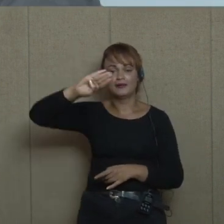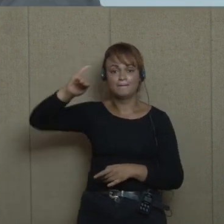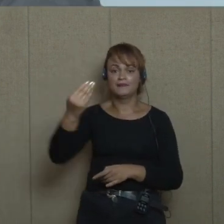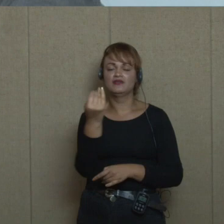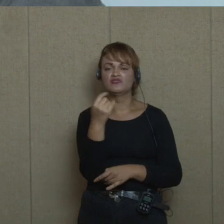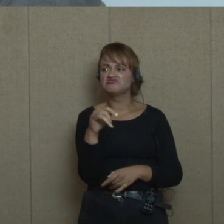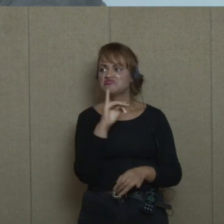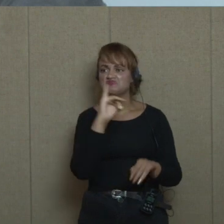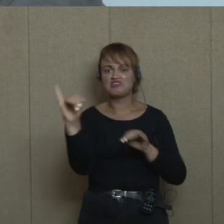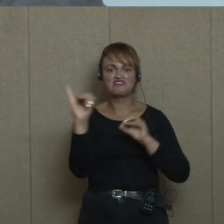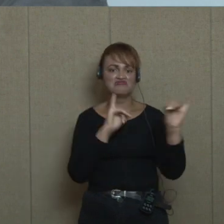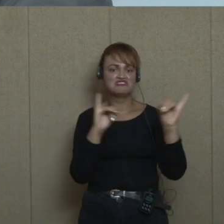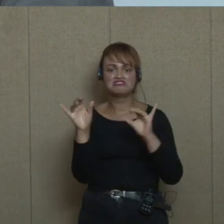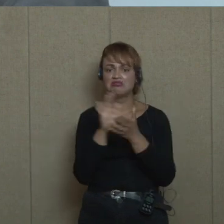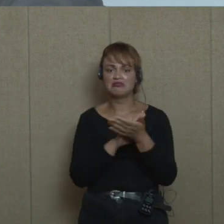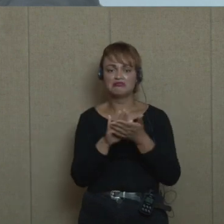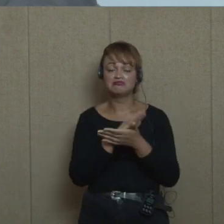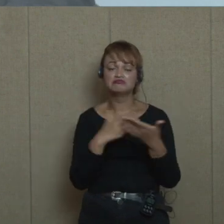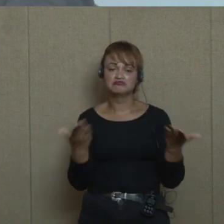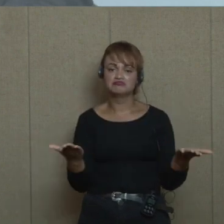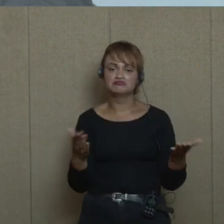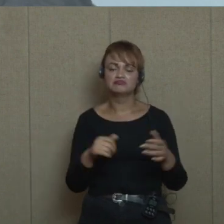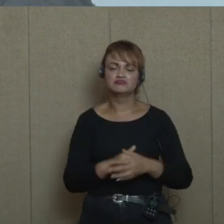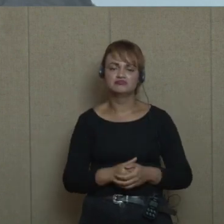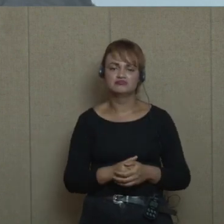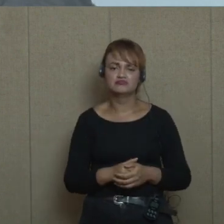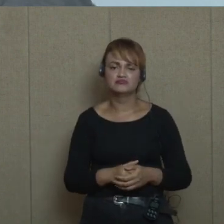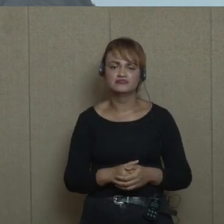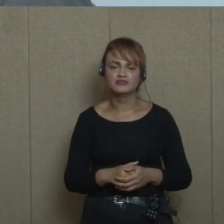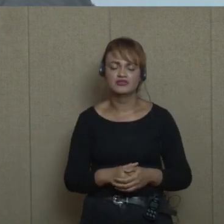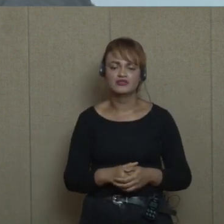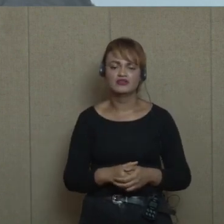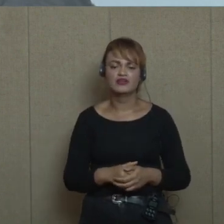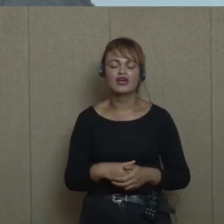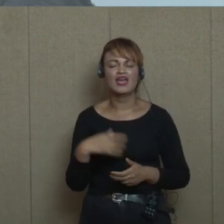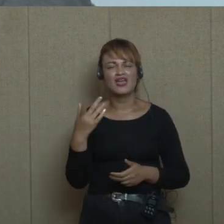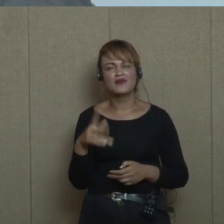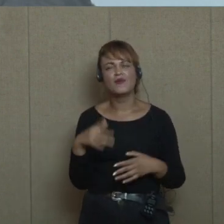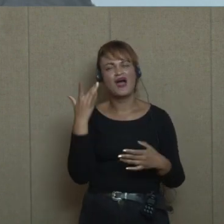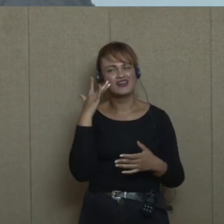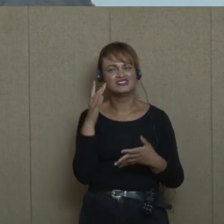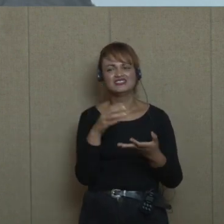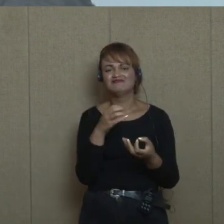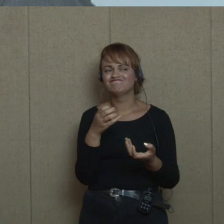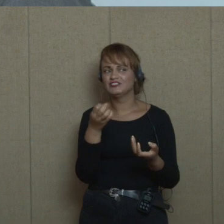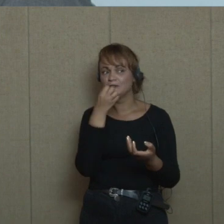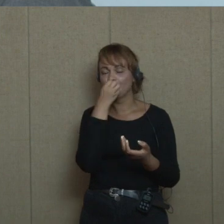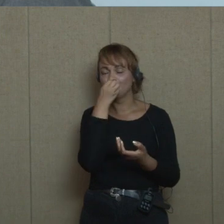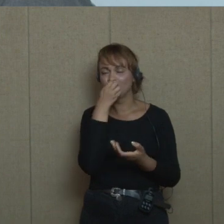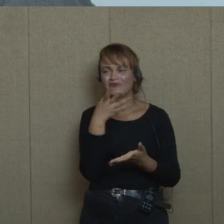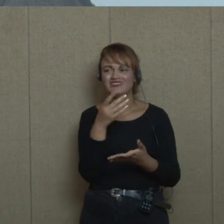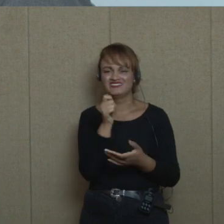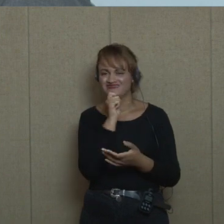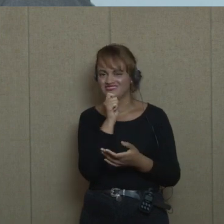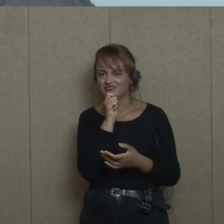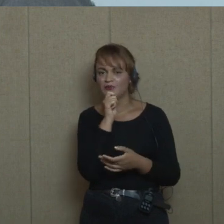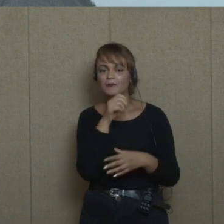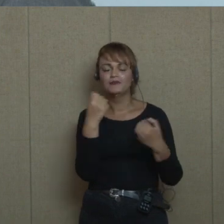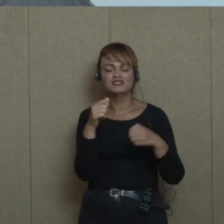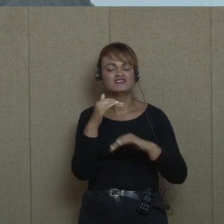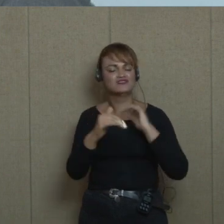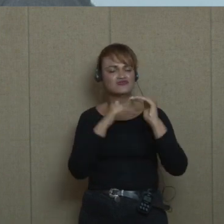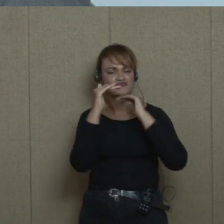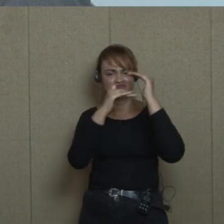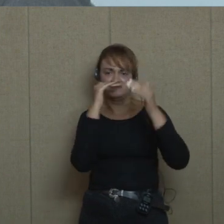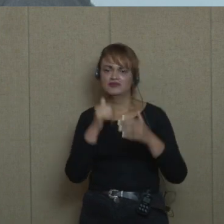sobre it. Isso. Nós problem. Temos um problema aí. Eu acho que nós não somos muito bons com relação a isso. Nós temos que desenvolver essa